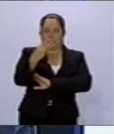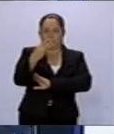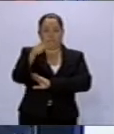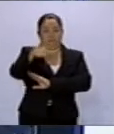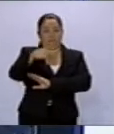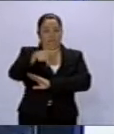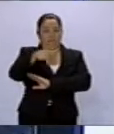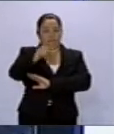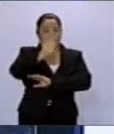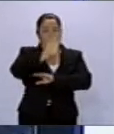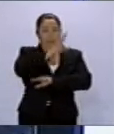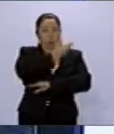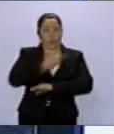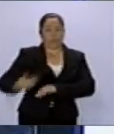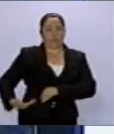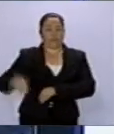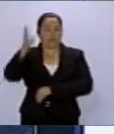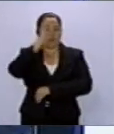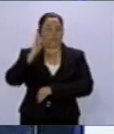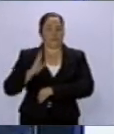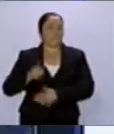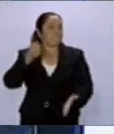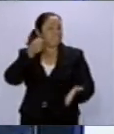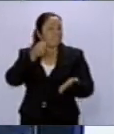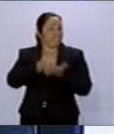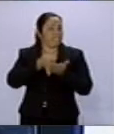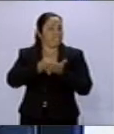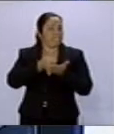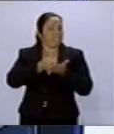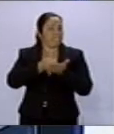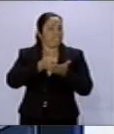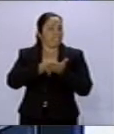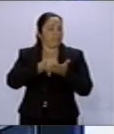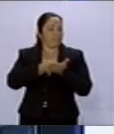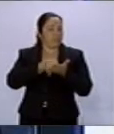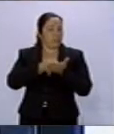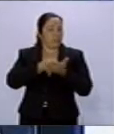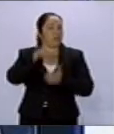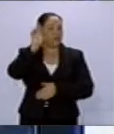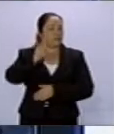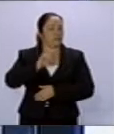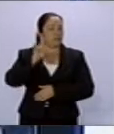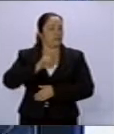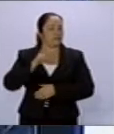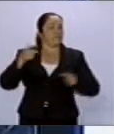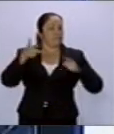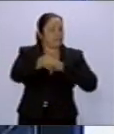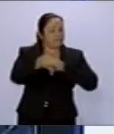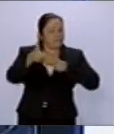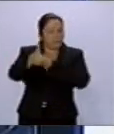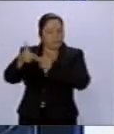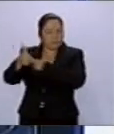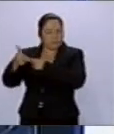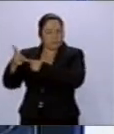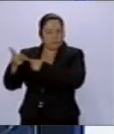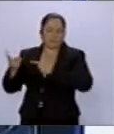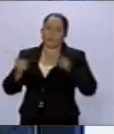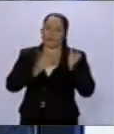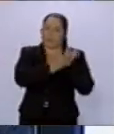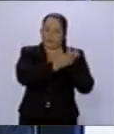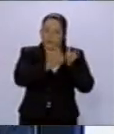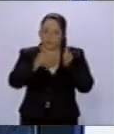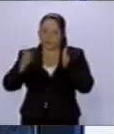vem realizar é cumprir aquilo que está no dispositivo constitucional intervir nessa selva do processo